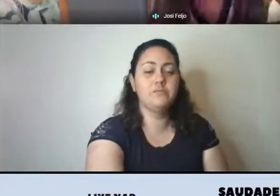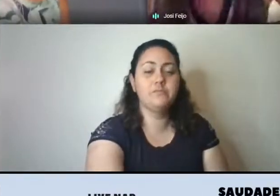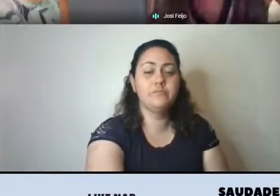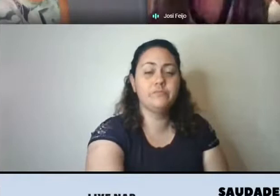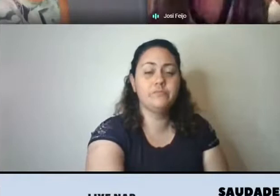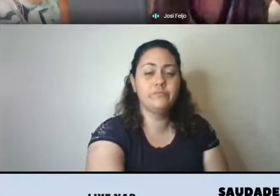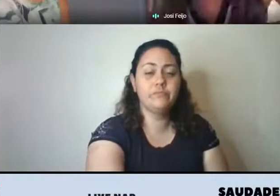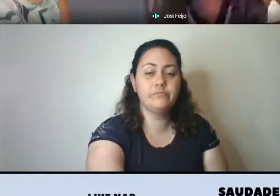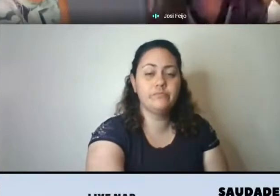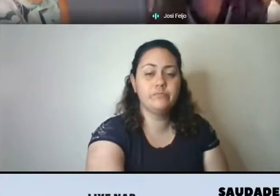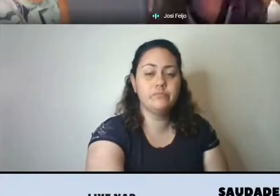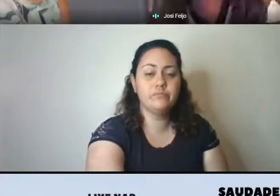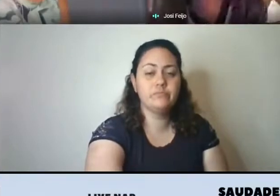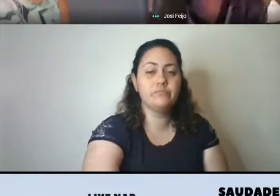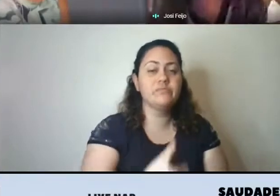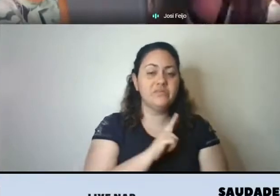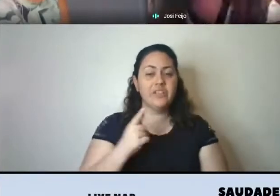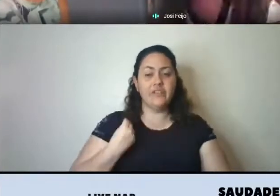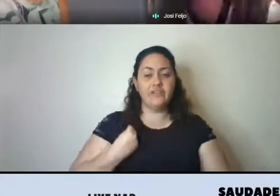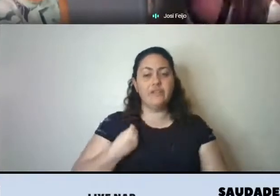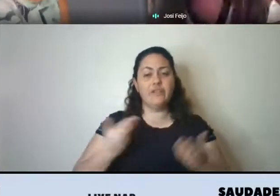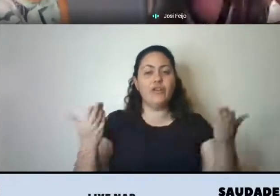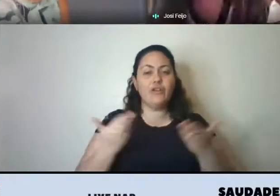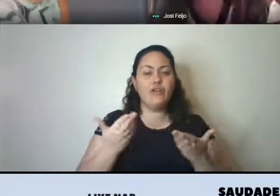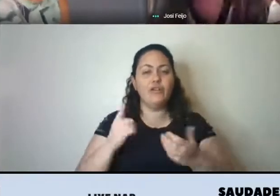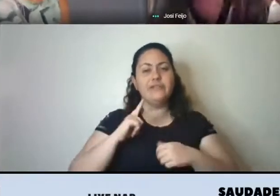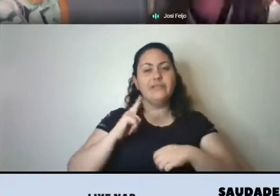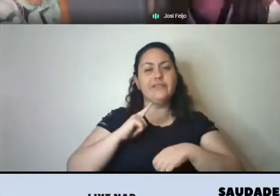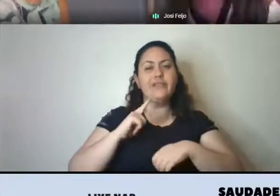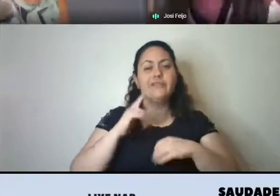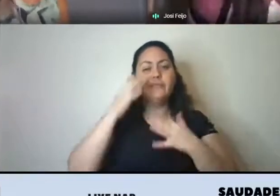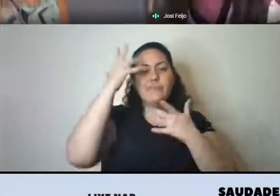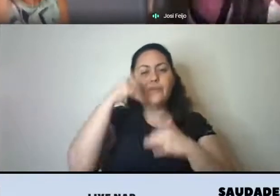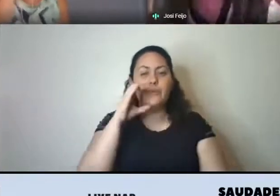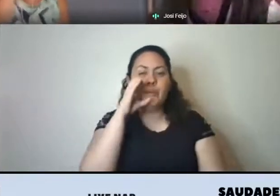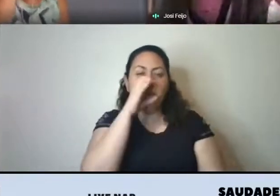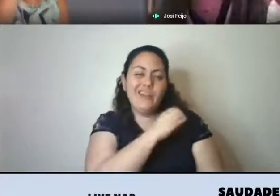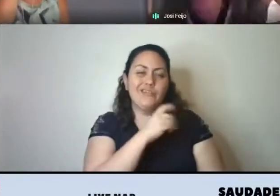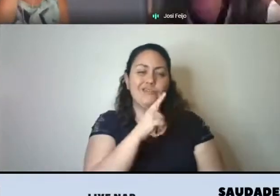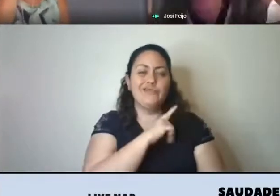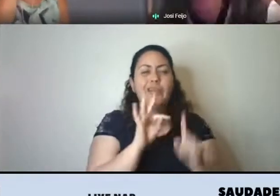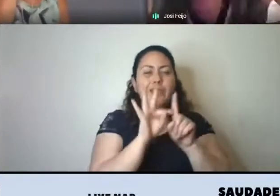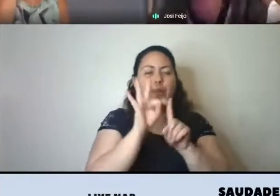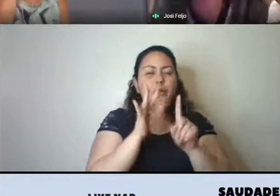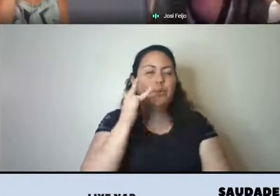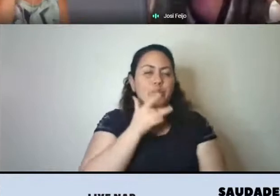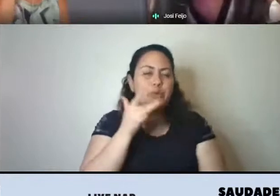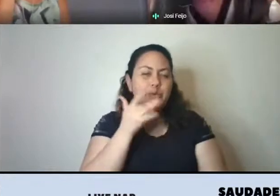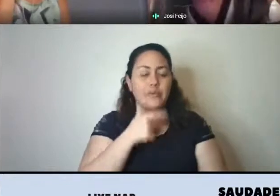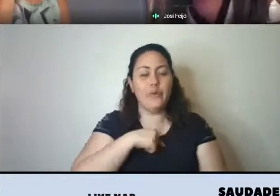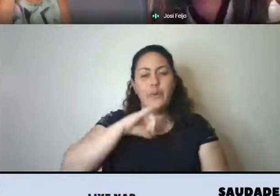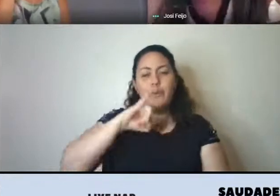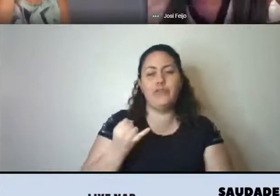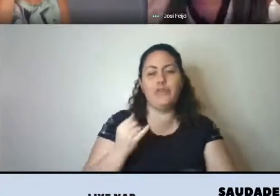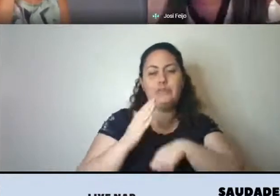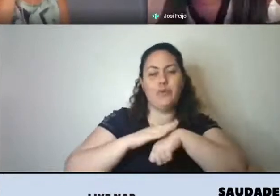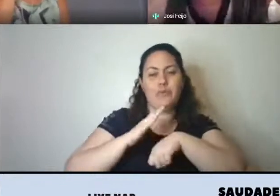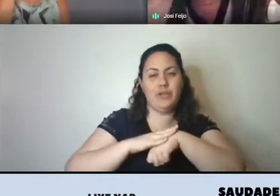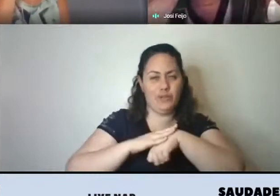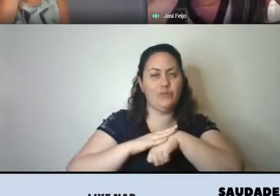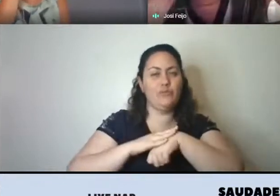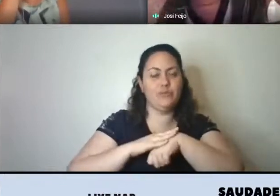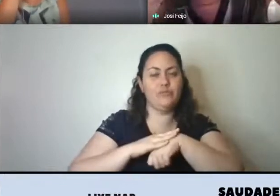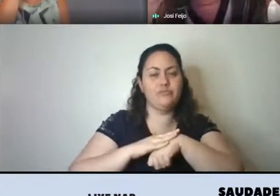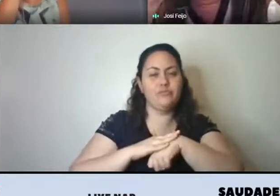estar agora, vou tomar aquele banho quentinho, naquela temperatura agradável, vou curtir aquele meu momento, né? Vou